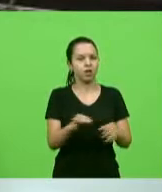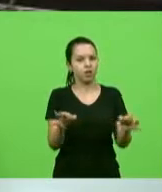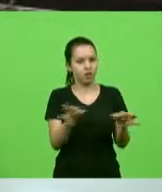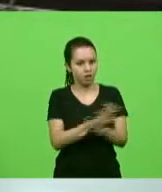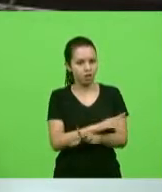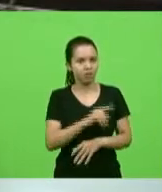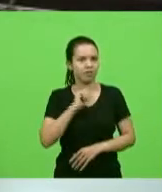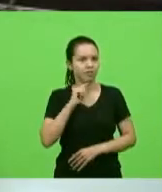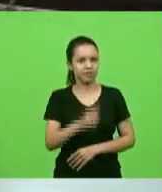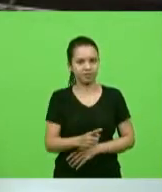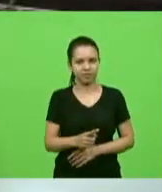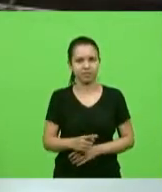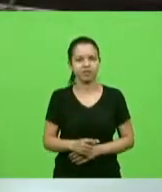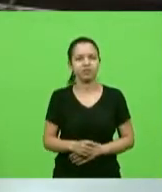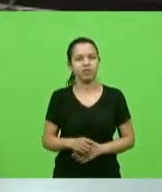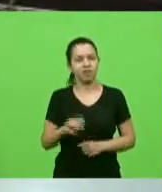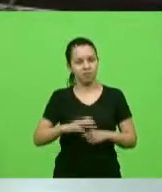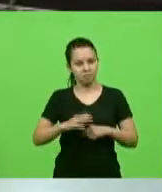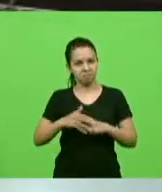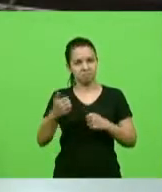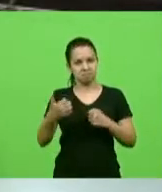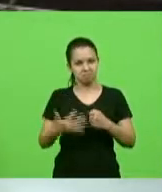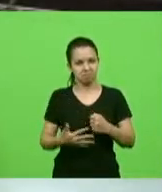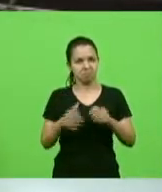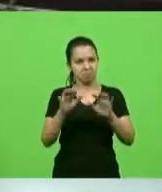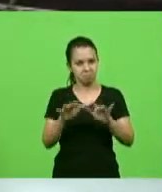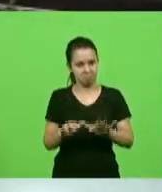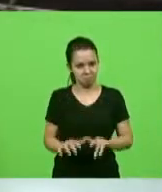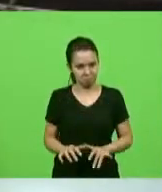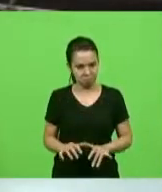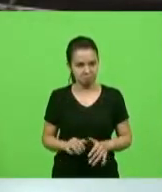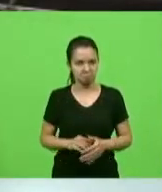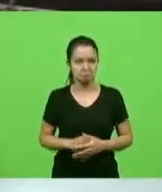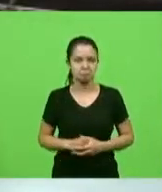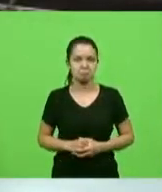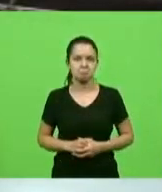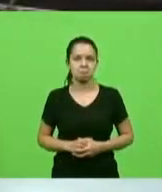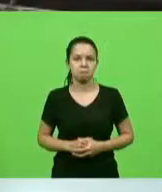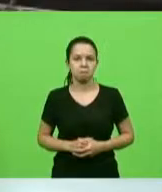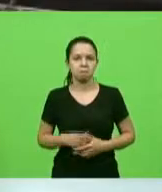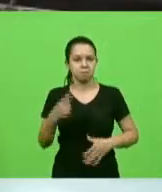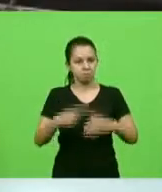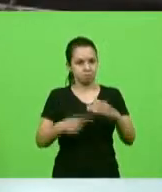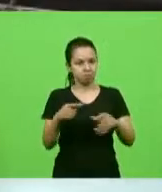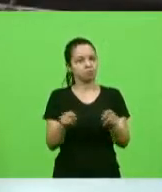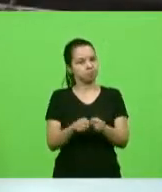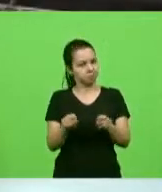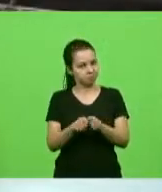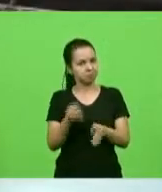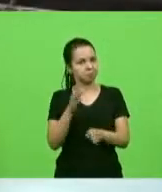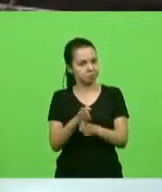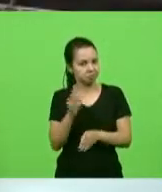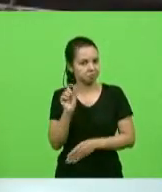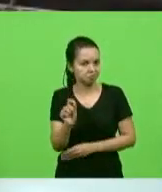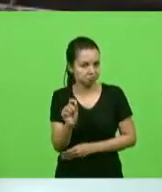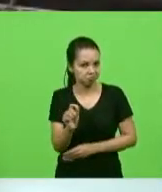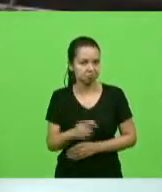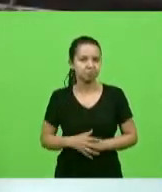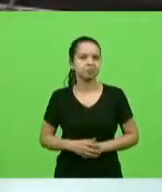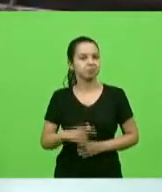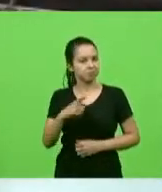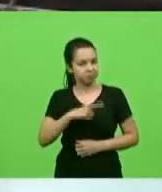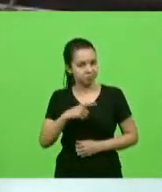o relator da CPI. A comissão também concluiu de que há